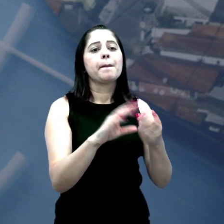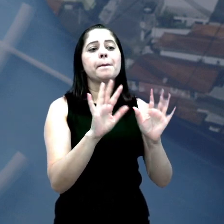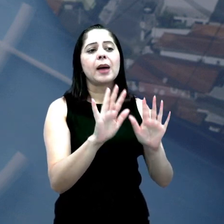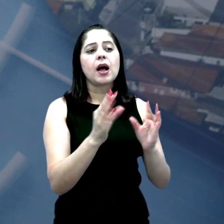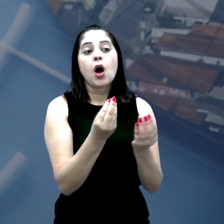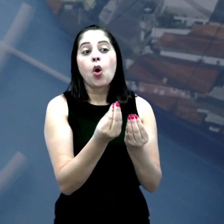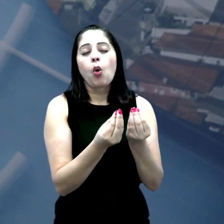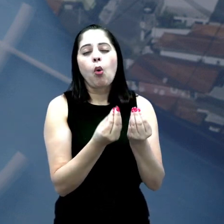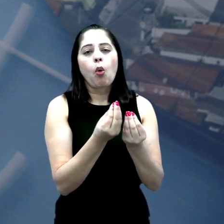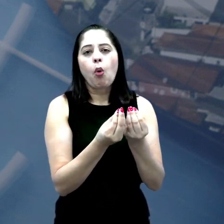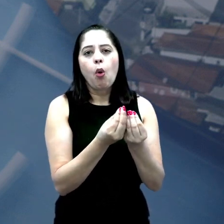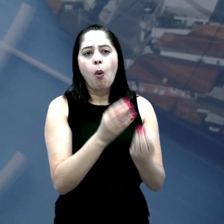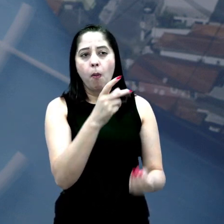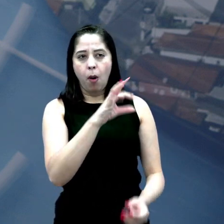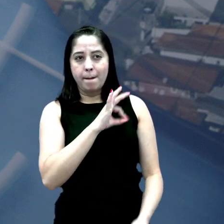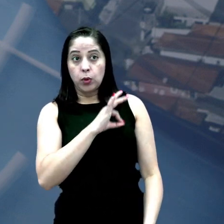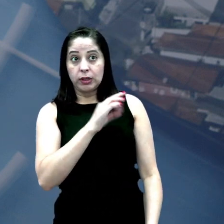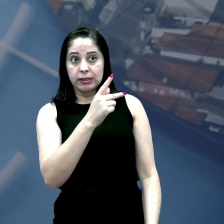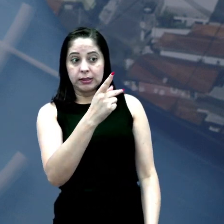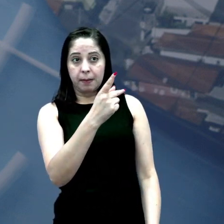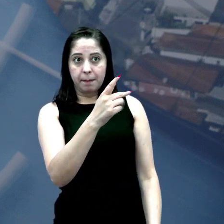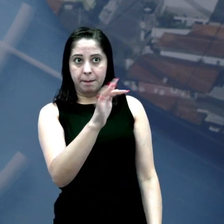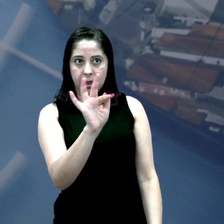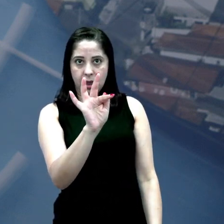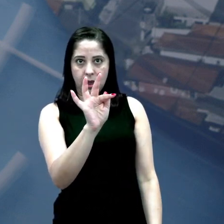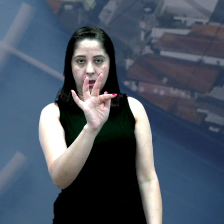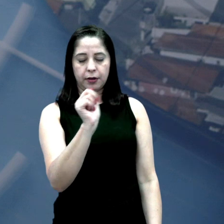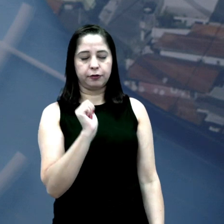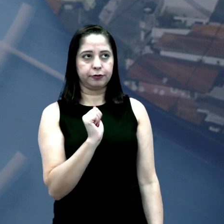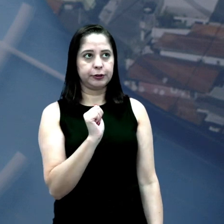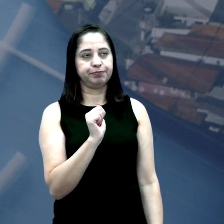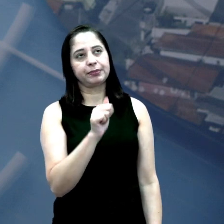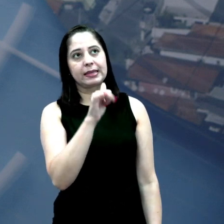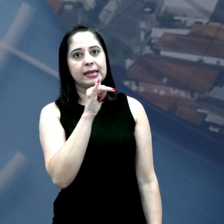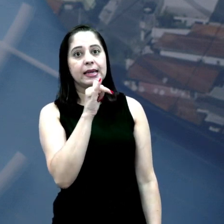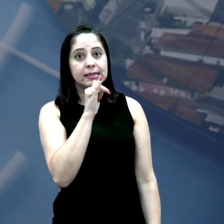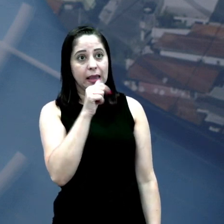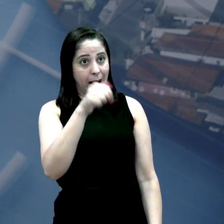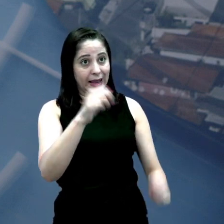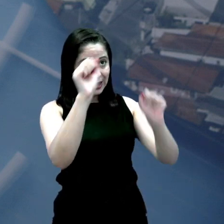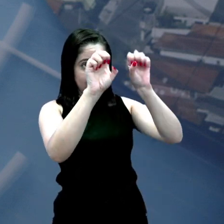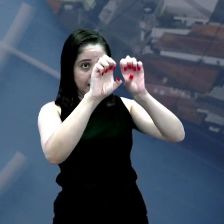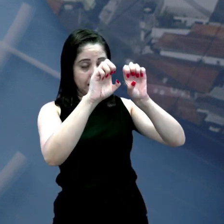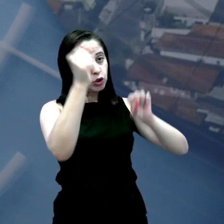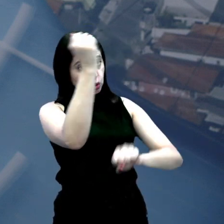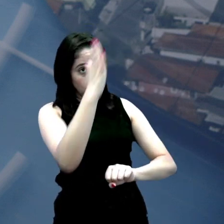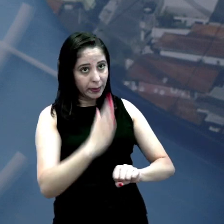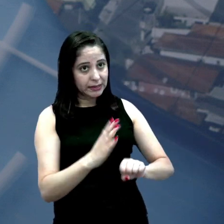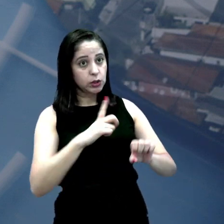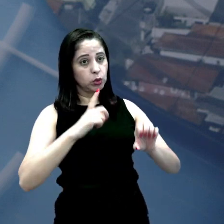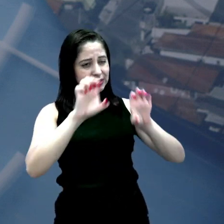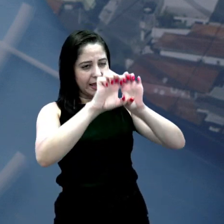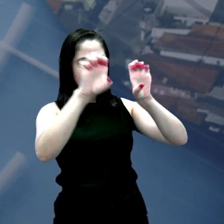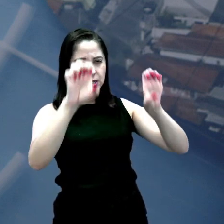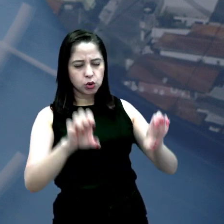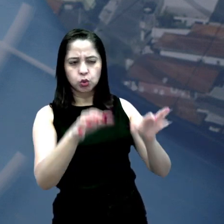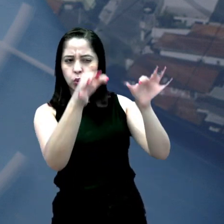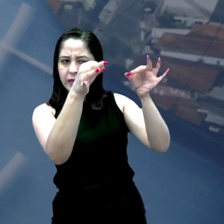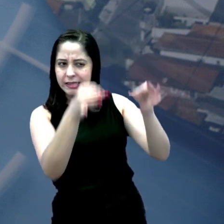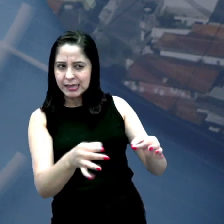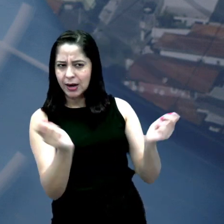a gente está na nossa estrutura para conseguir identificar isso? A gente tem uma rede